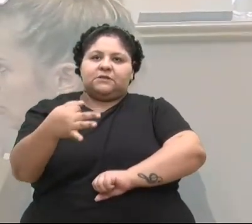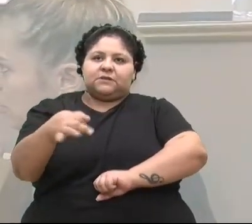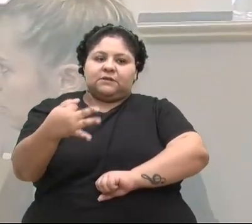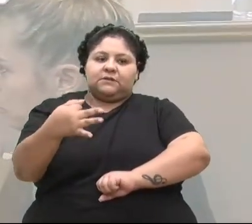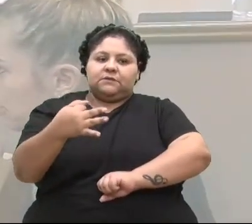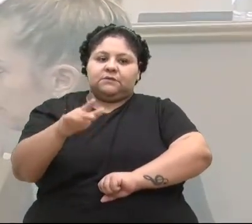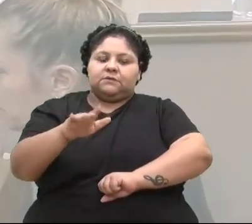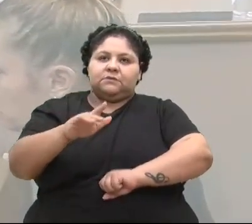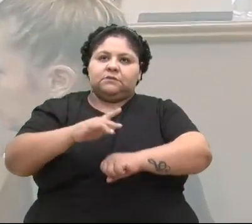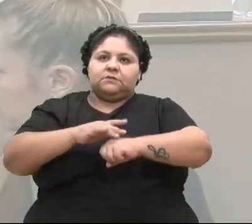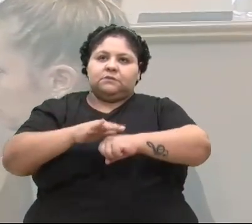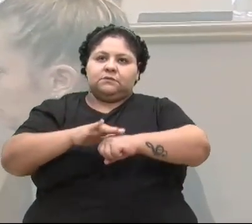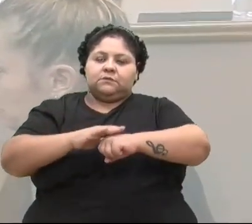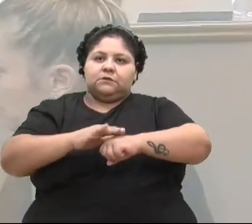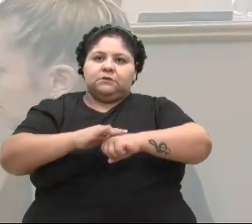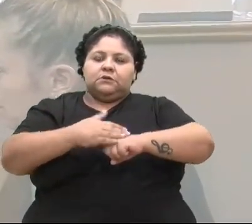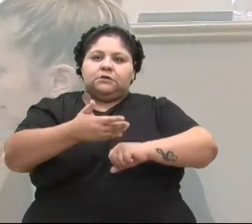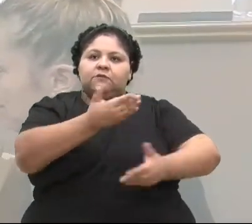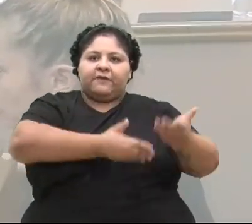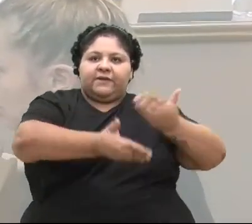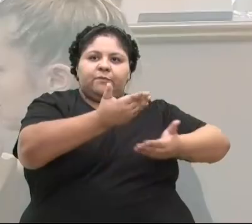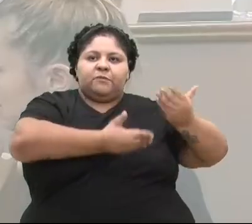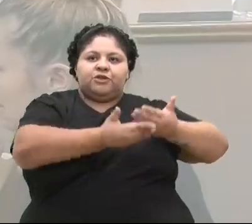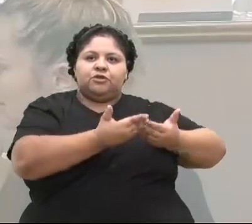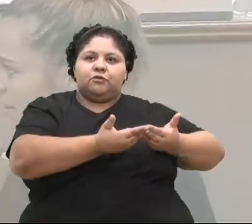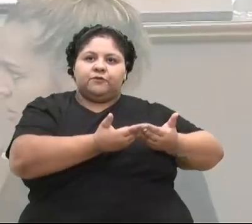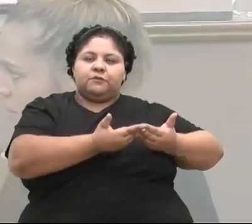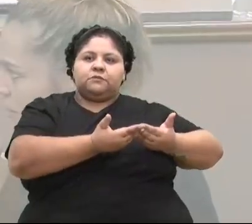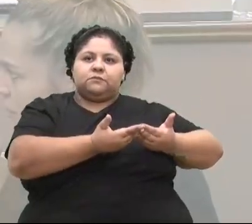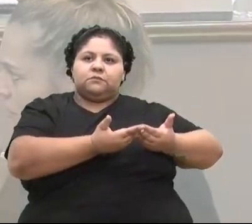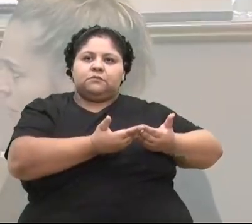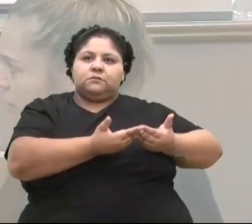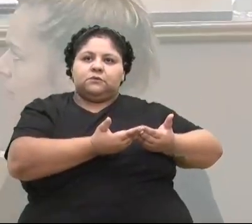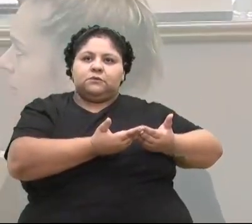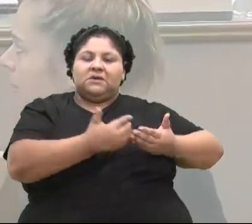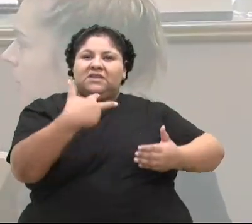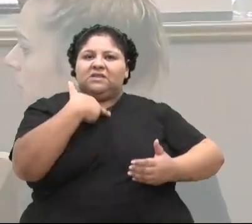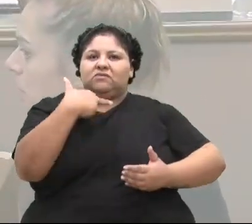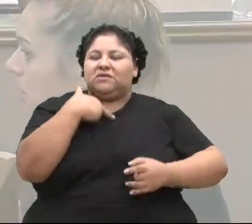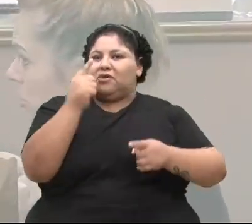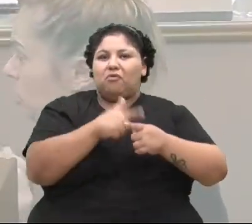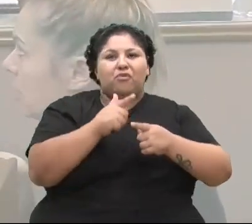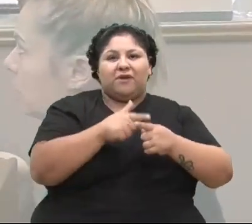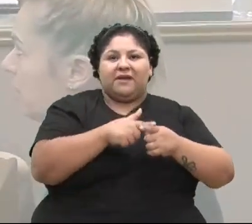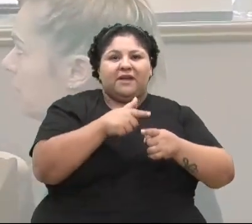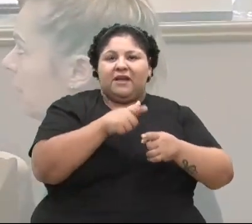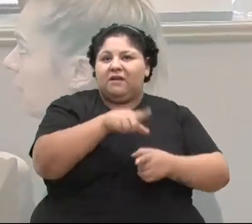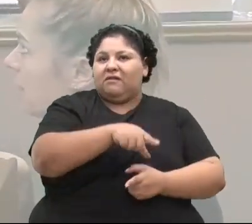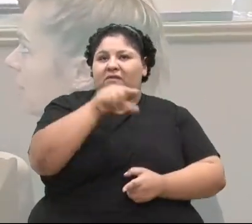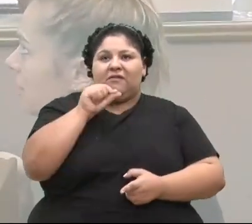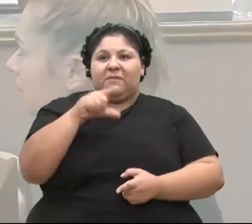causa intensas dores e transtornos aos seus pacientes. A fibromialgia não possui uma causa definida, mas há